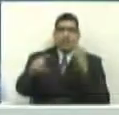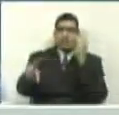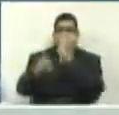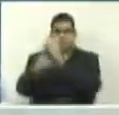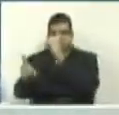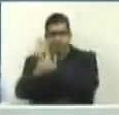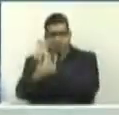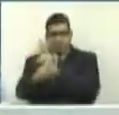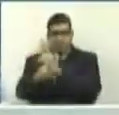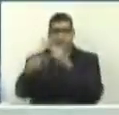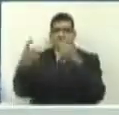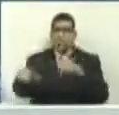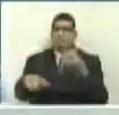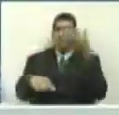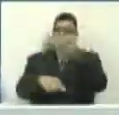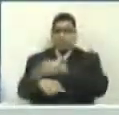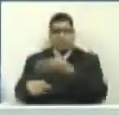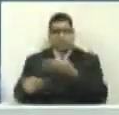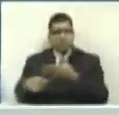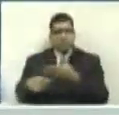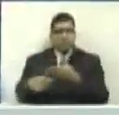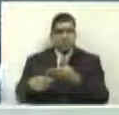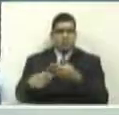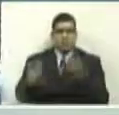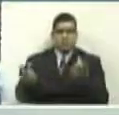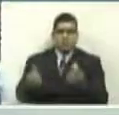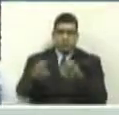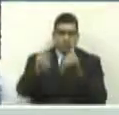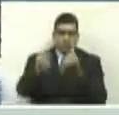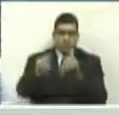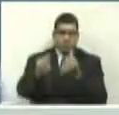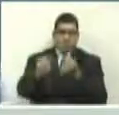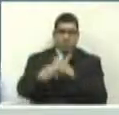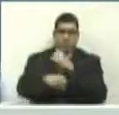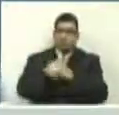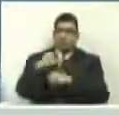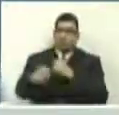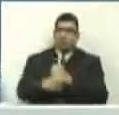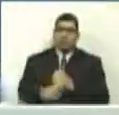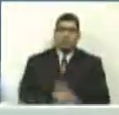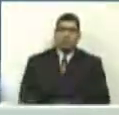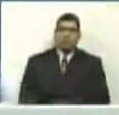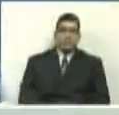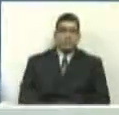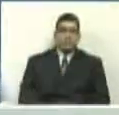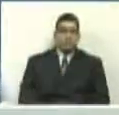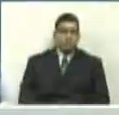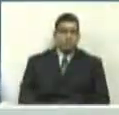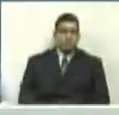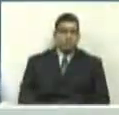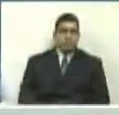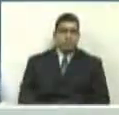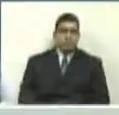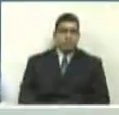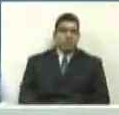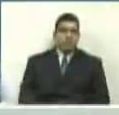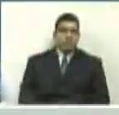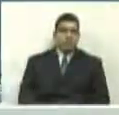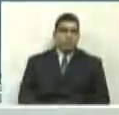encontramos para onde foi tanta riqueza nos últimos 8 anos no estado do Amazonas. Muito obrigado, senhor presidente.